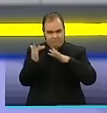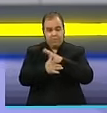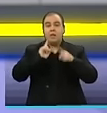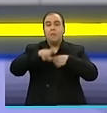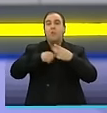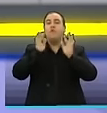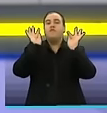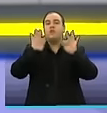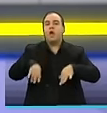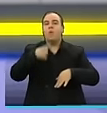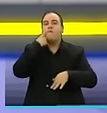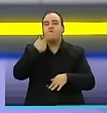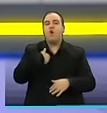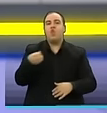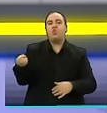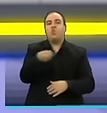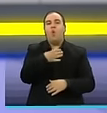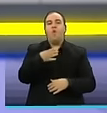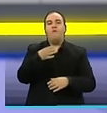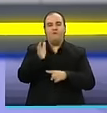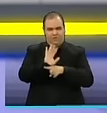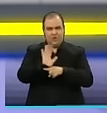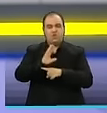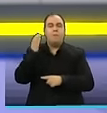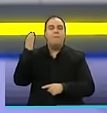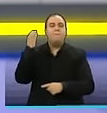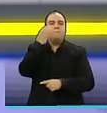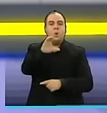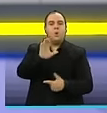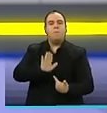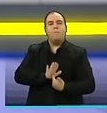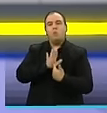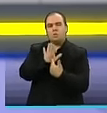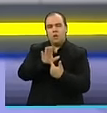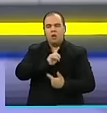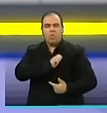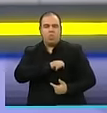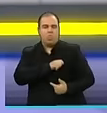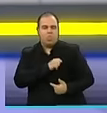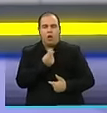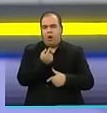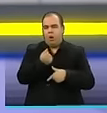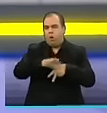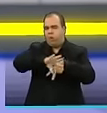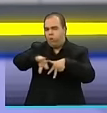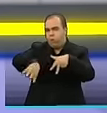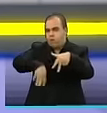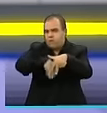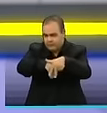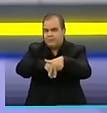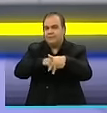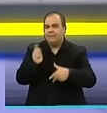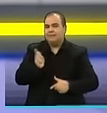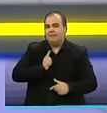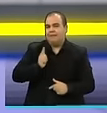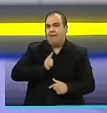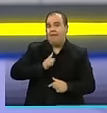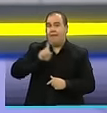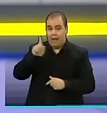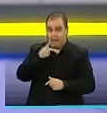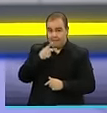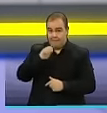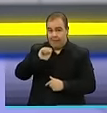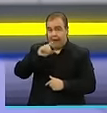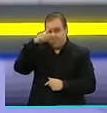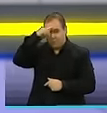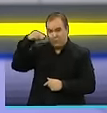debate, eu vou subir um novo vídeo mostrando o quanto que as suspeitas de Caixa 2, a lavagem de dinheiro pela qual o Pablo é